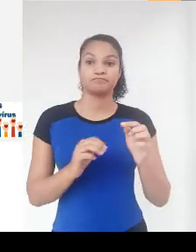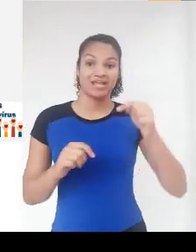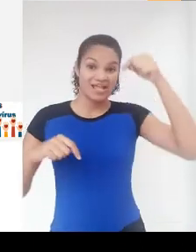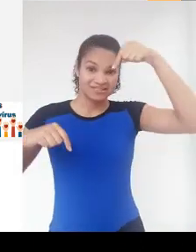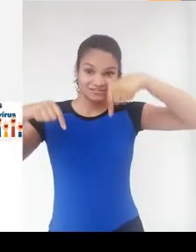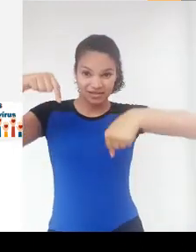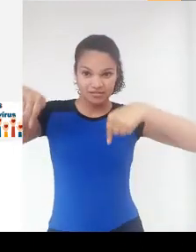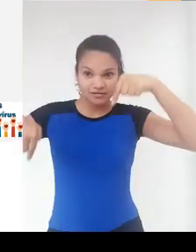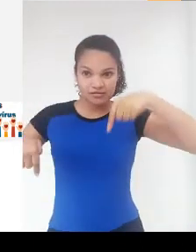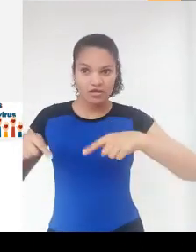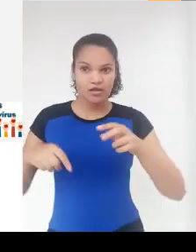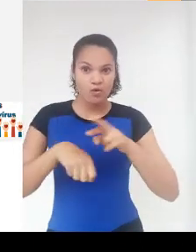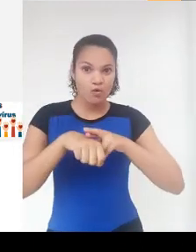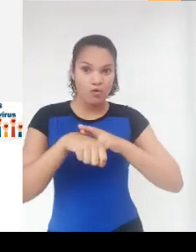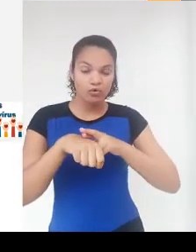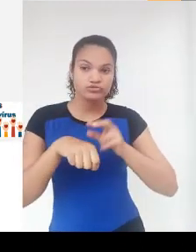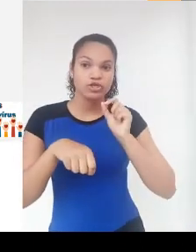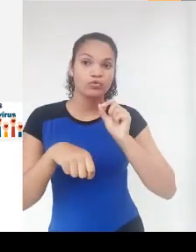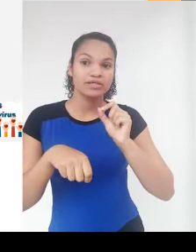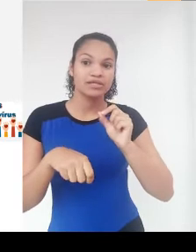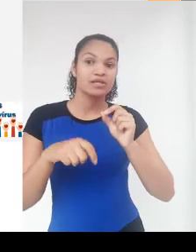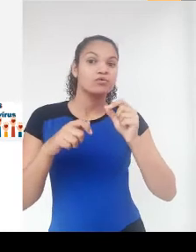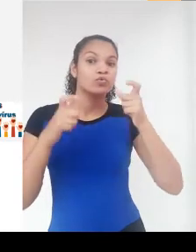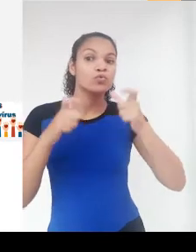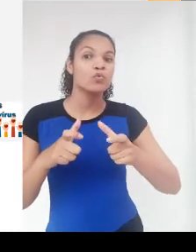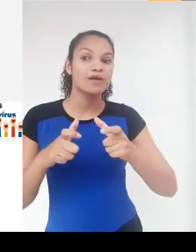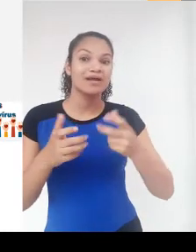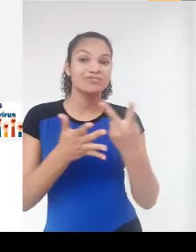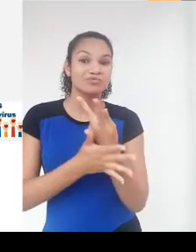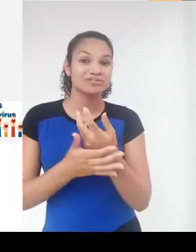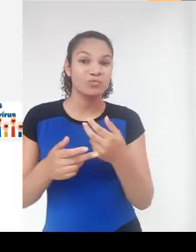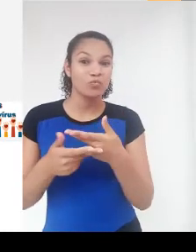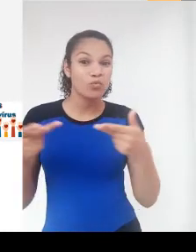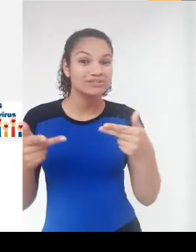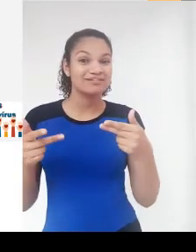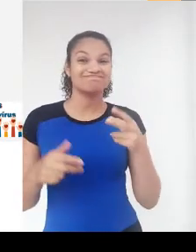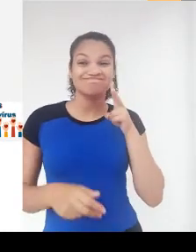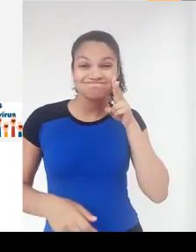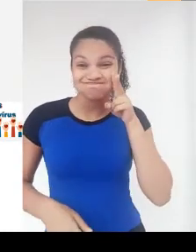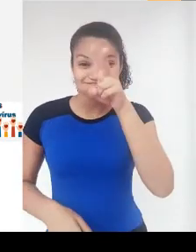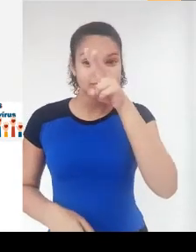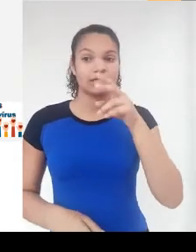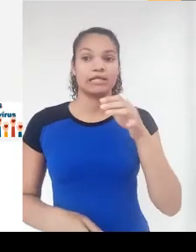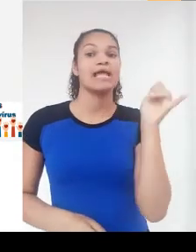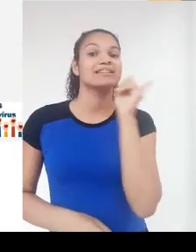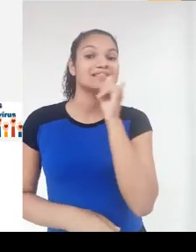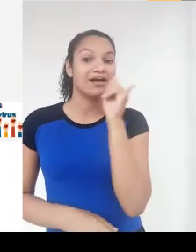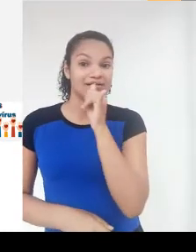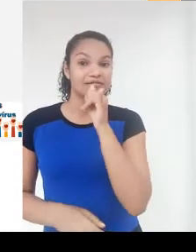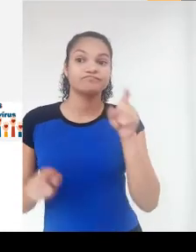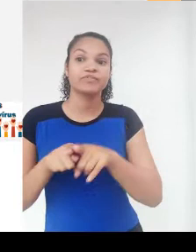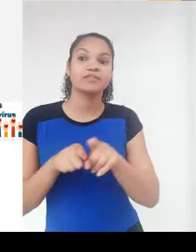2 países europeus que estão passando por problemas graves na contenção da doença, que é a Itália e a